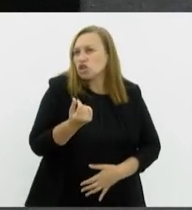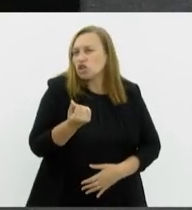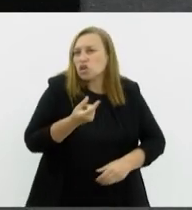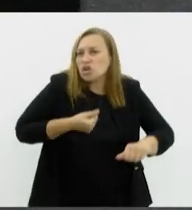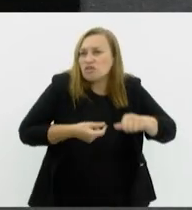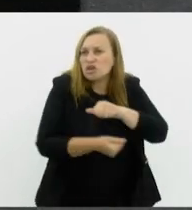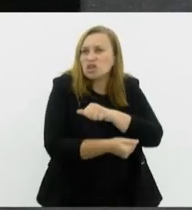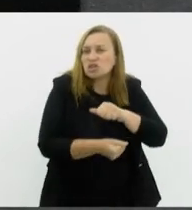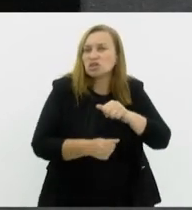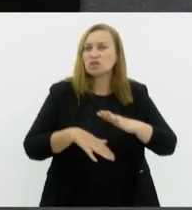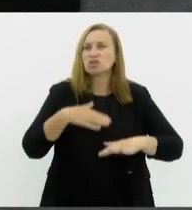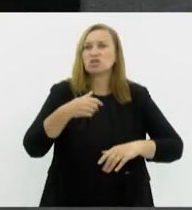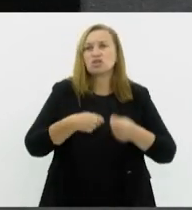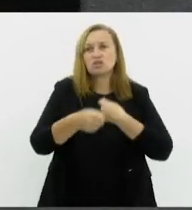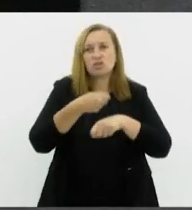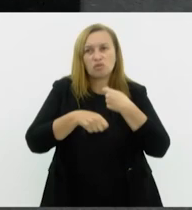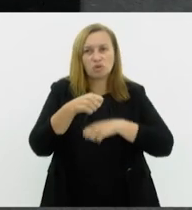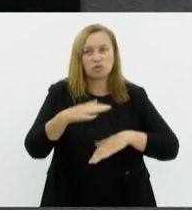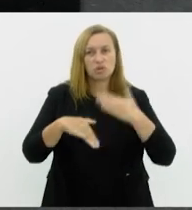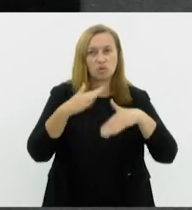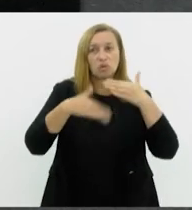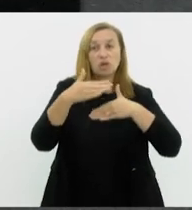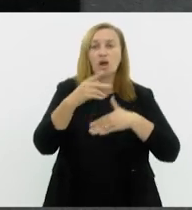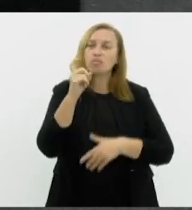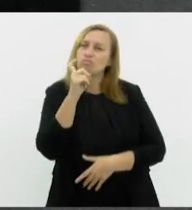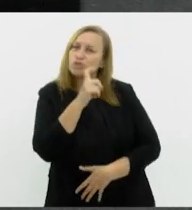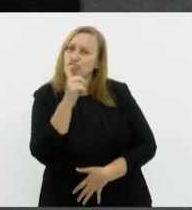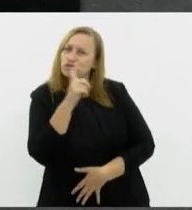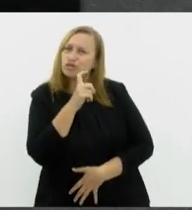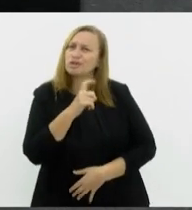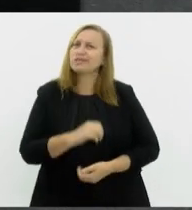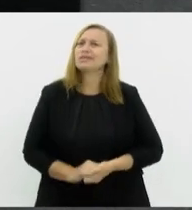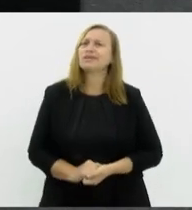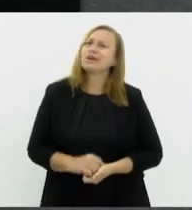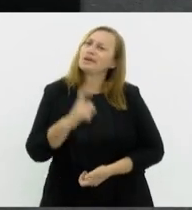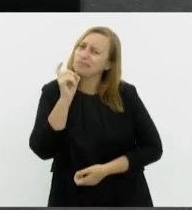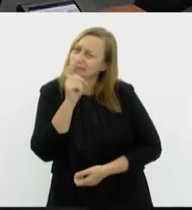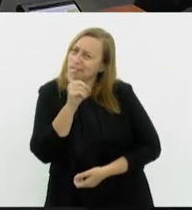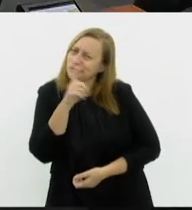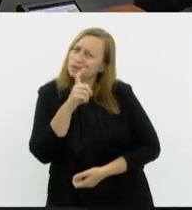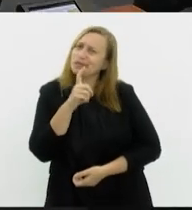em desenvolvimento econômico. Mentira.